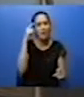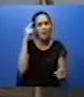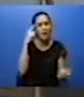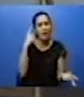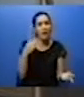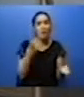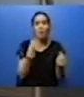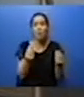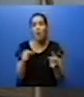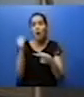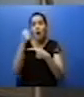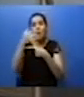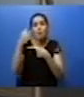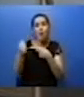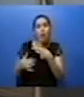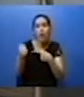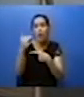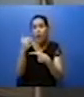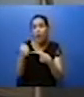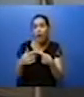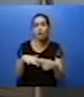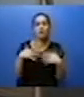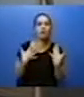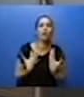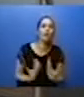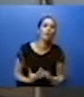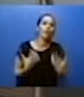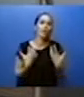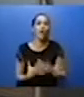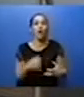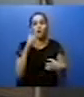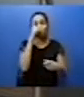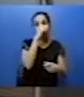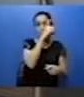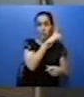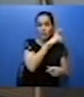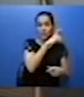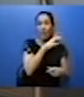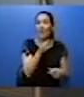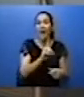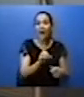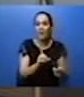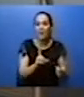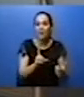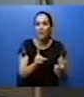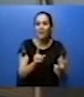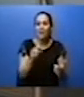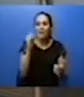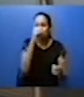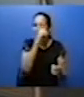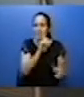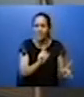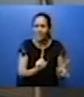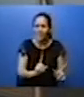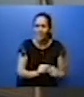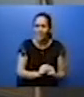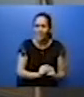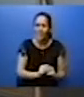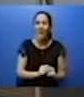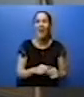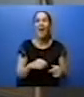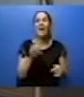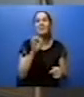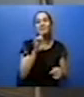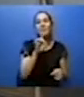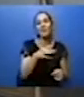tensor tinha de fração isso aqui nós está muito difícil isso aqui né não é difícil gente é tudo uma questão